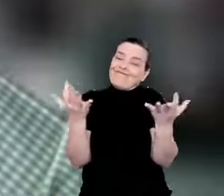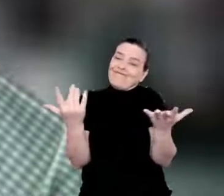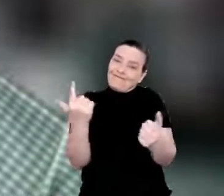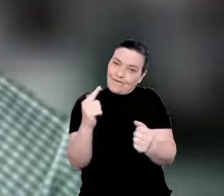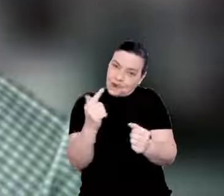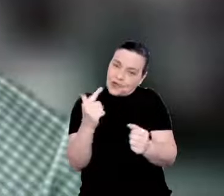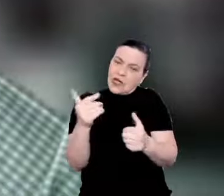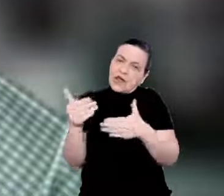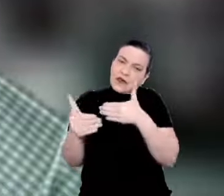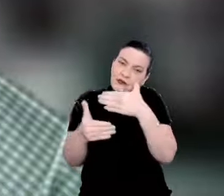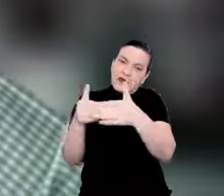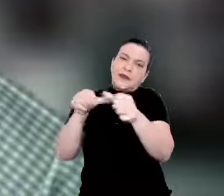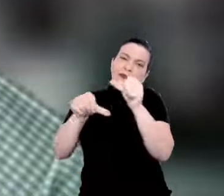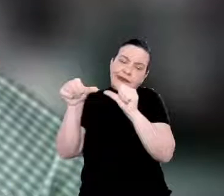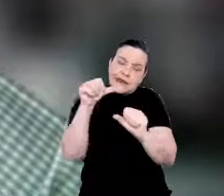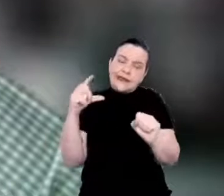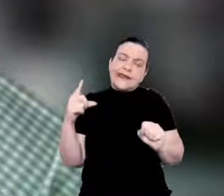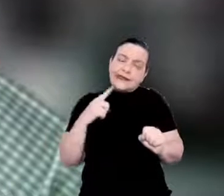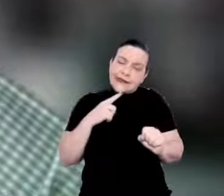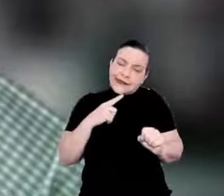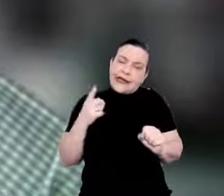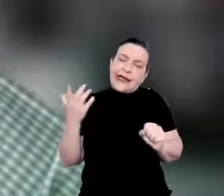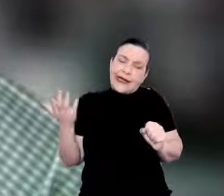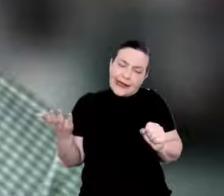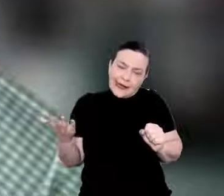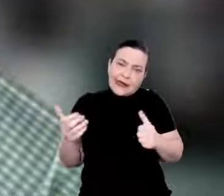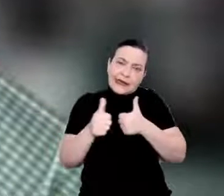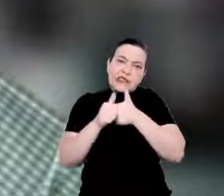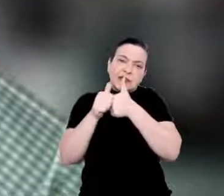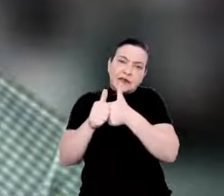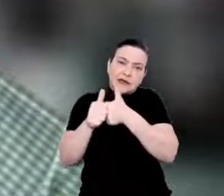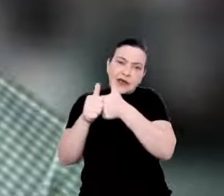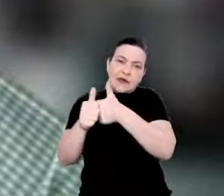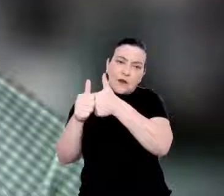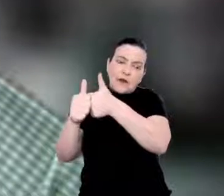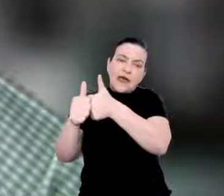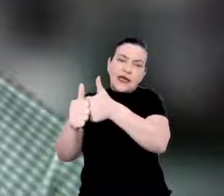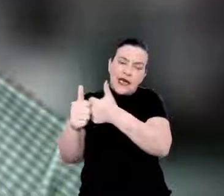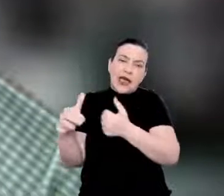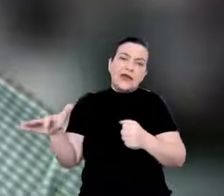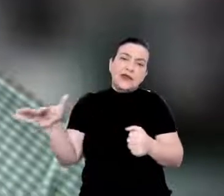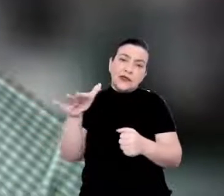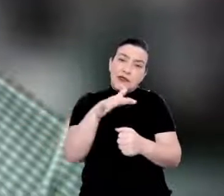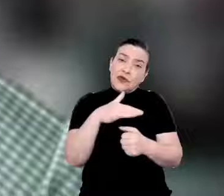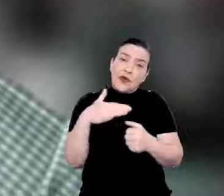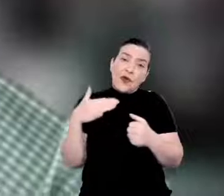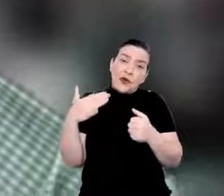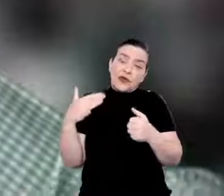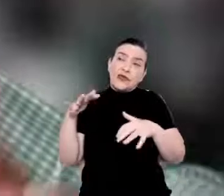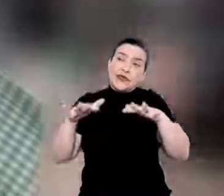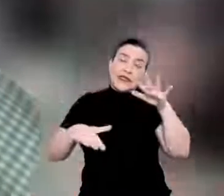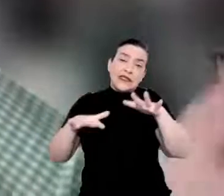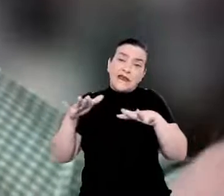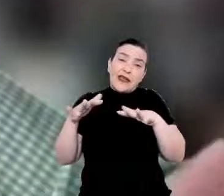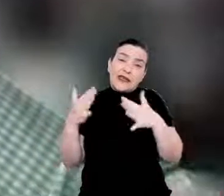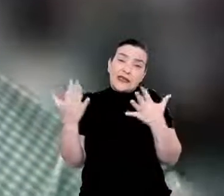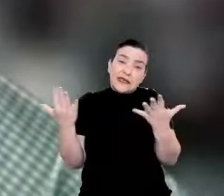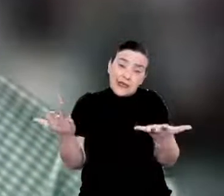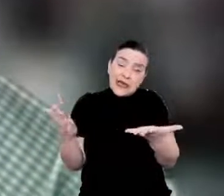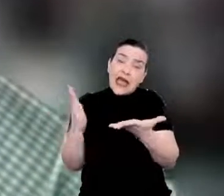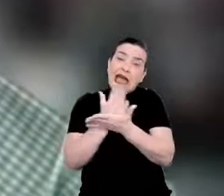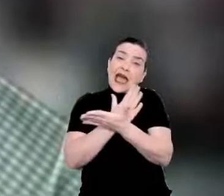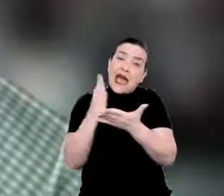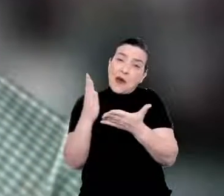gostemos ou não, participemos ou não, e é possível que nem todos sobrevivamos ou que percamos relevância, ou seja, alguns vão se